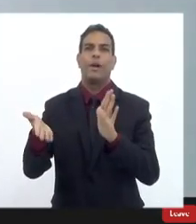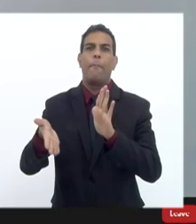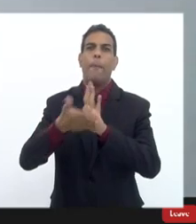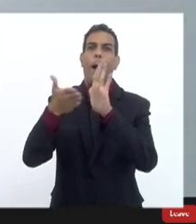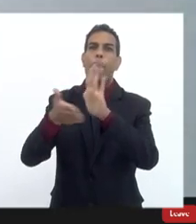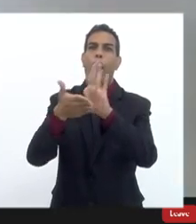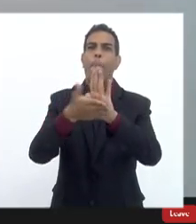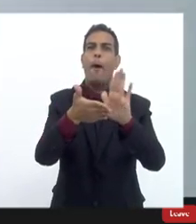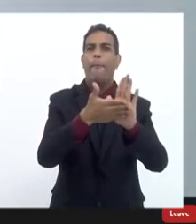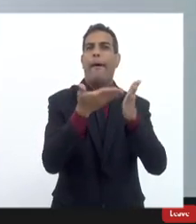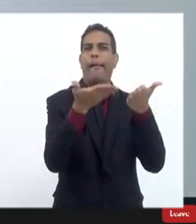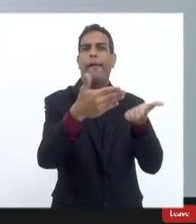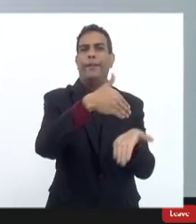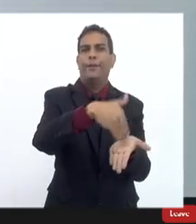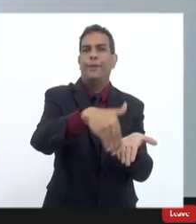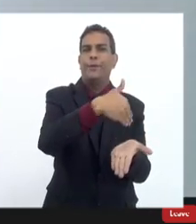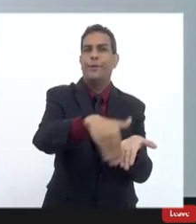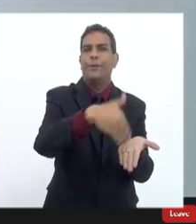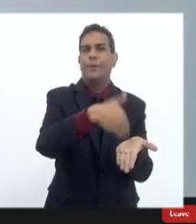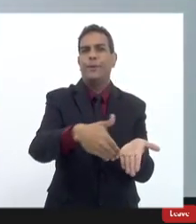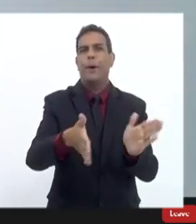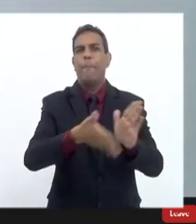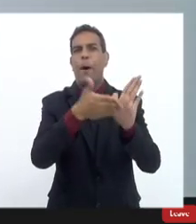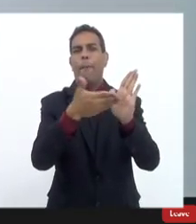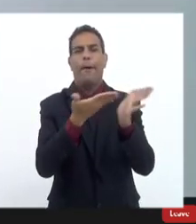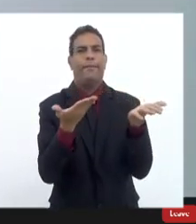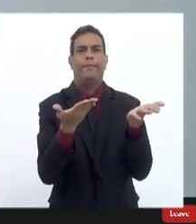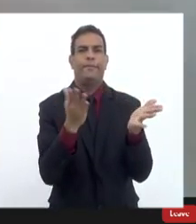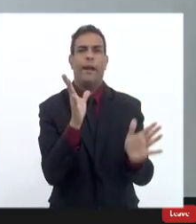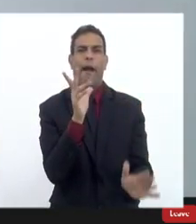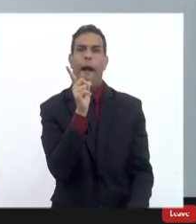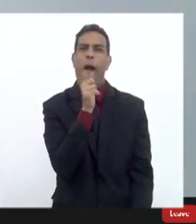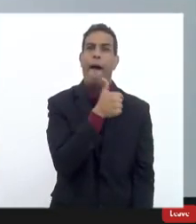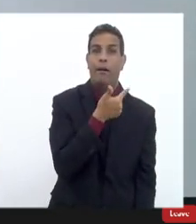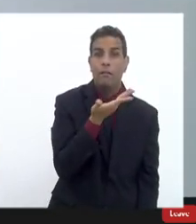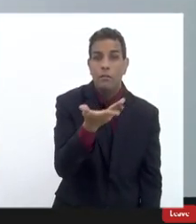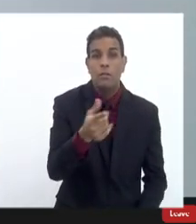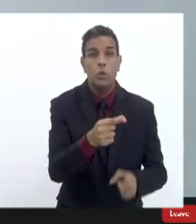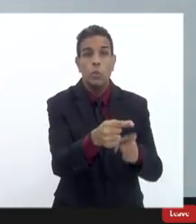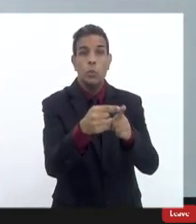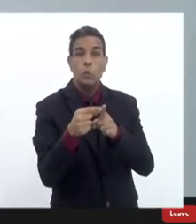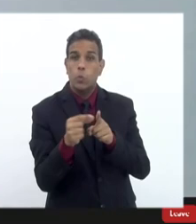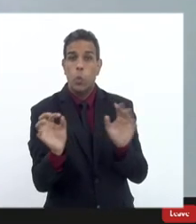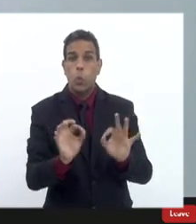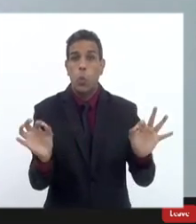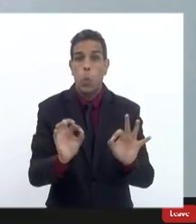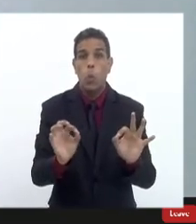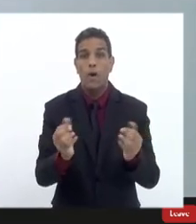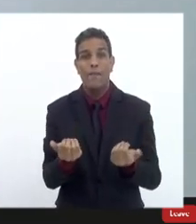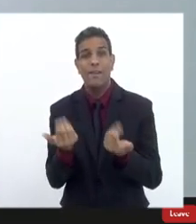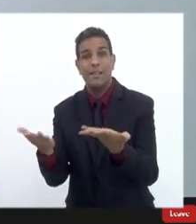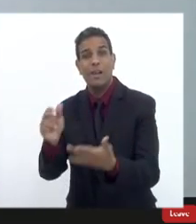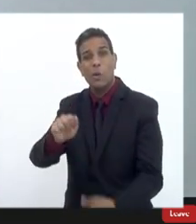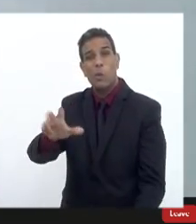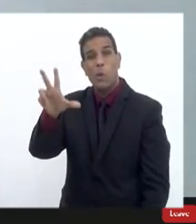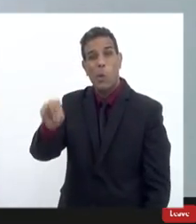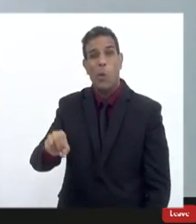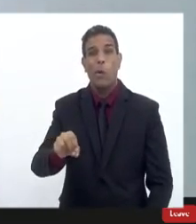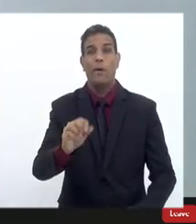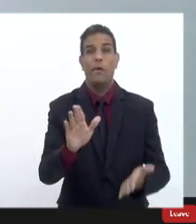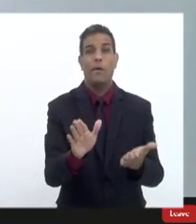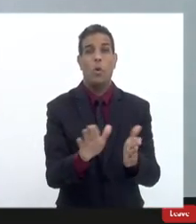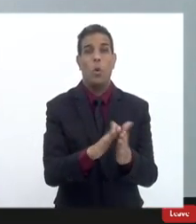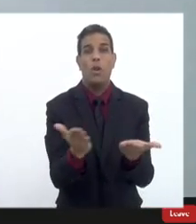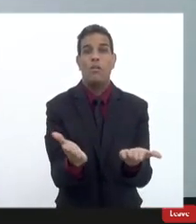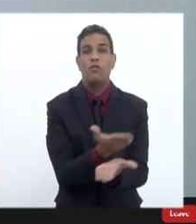por parte da SEDUC ou com cumprimento de atrasos. Como os chips que nunca foram entregues, nunca chegaram na mão dos estudantes, as apostilas que somente